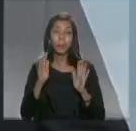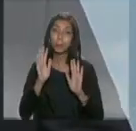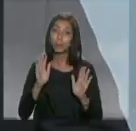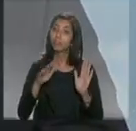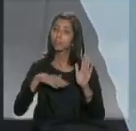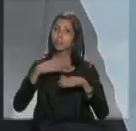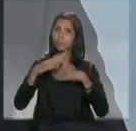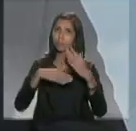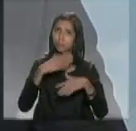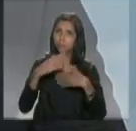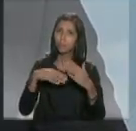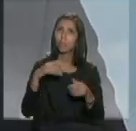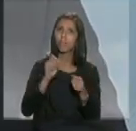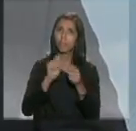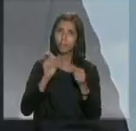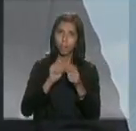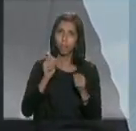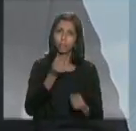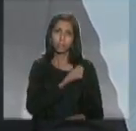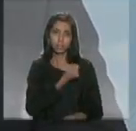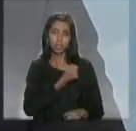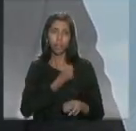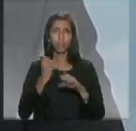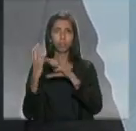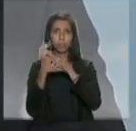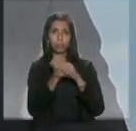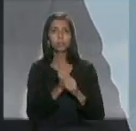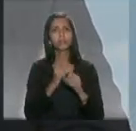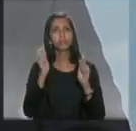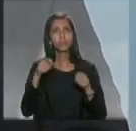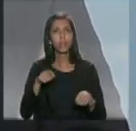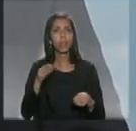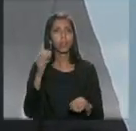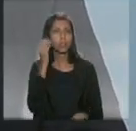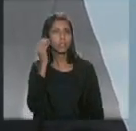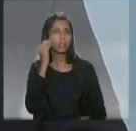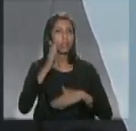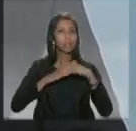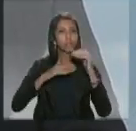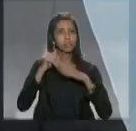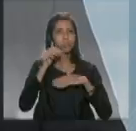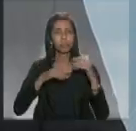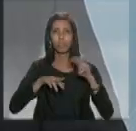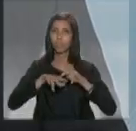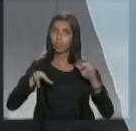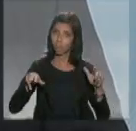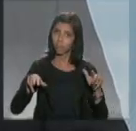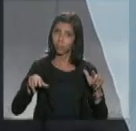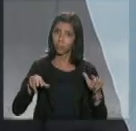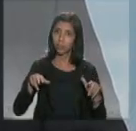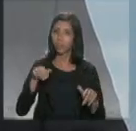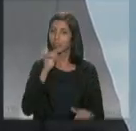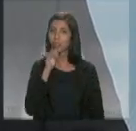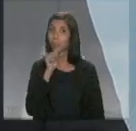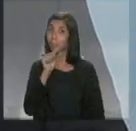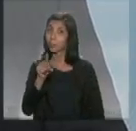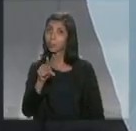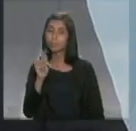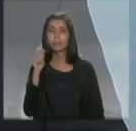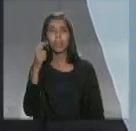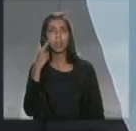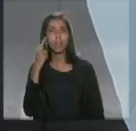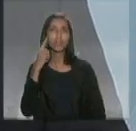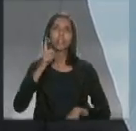coisa. Mas na medida que você tem isso numa base de dados, você consegue automatizar uma série de testes de auditoria. No caso da aposentadoria, a